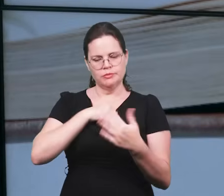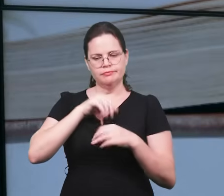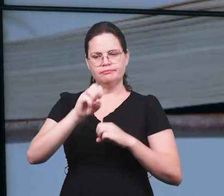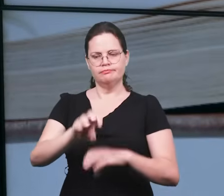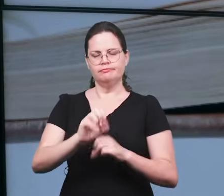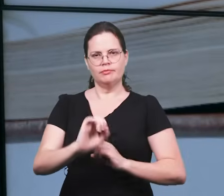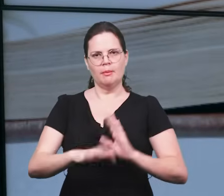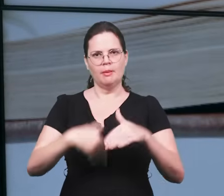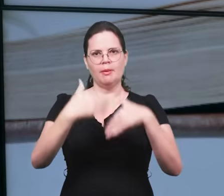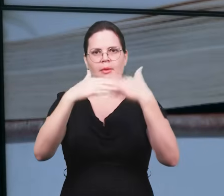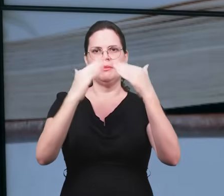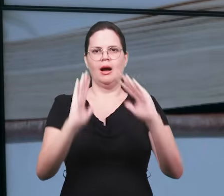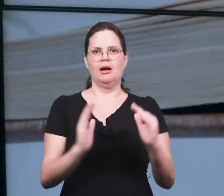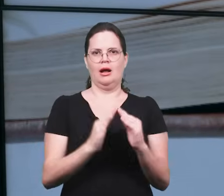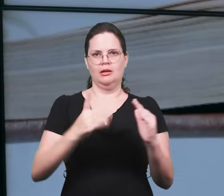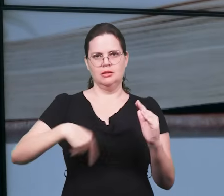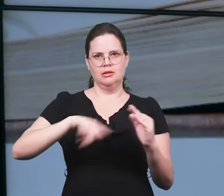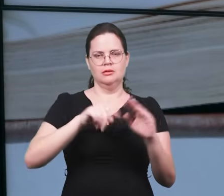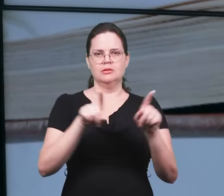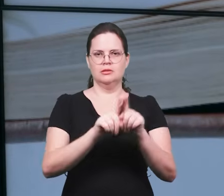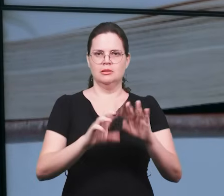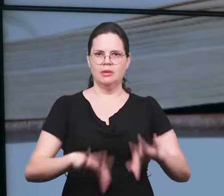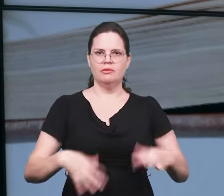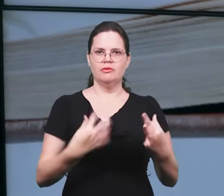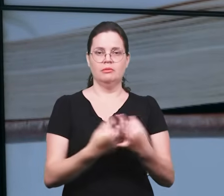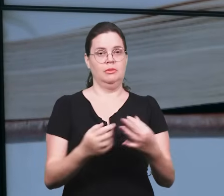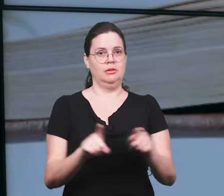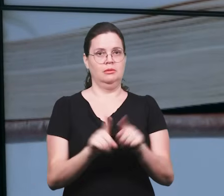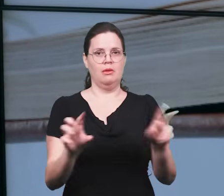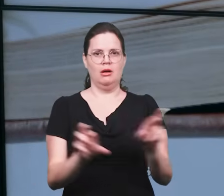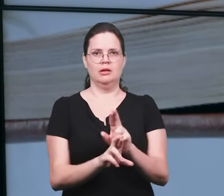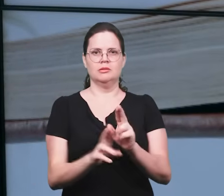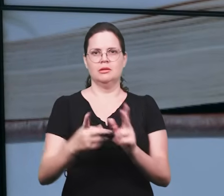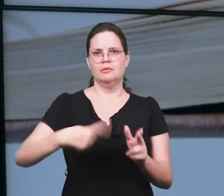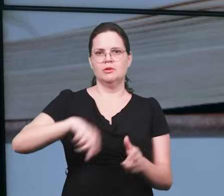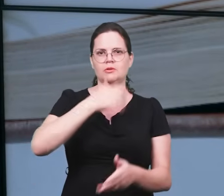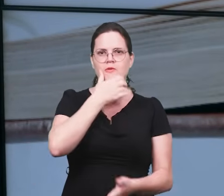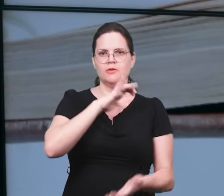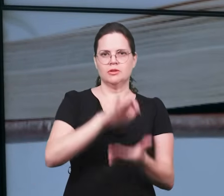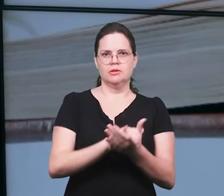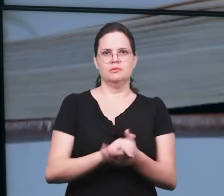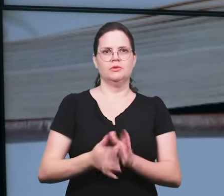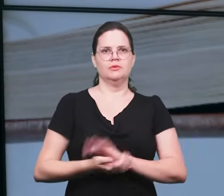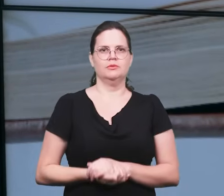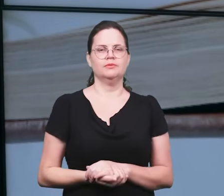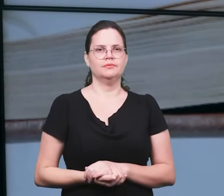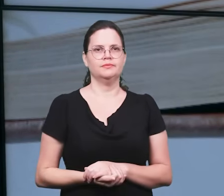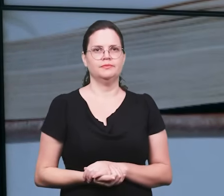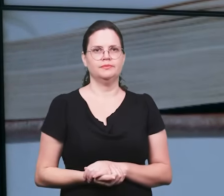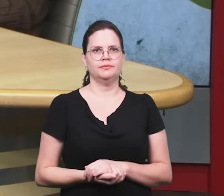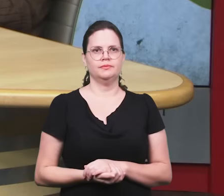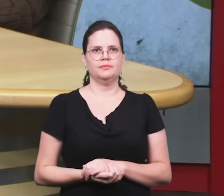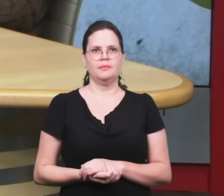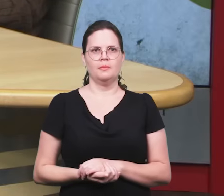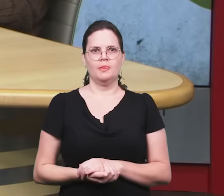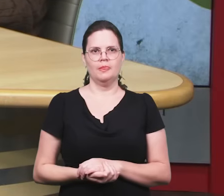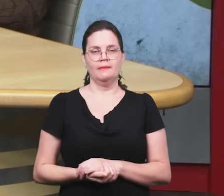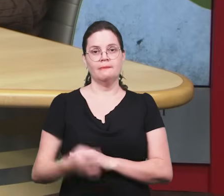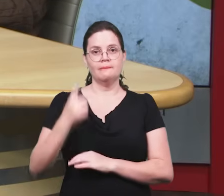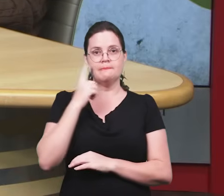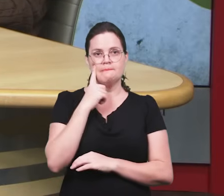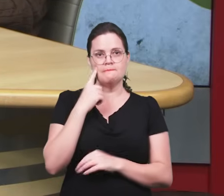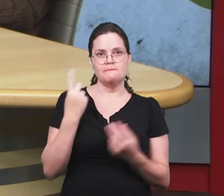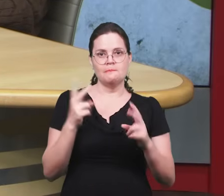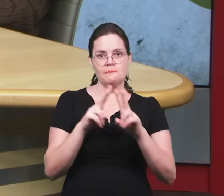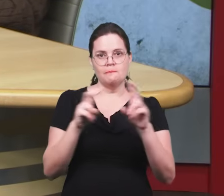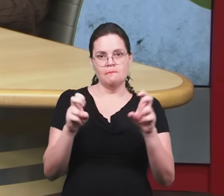nos nossos filhos, no nosso relacionamento com o nosso marido e no dia a dia, né, da nossa família mesmo. Não tem como falar de construção sem